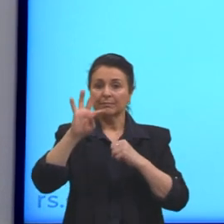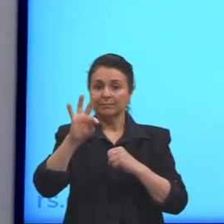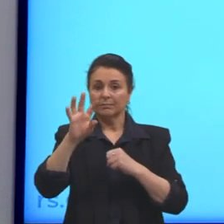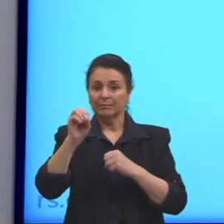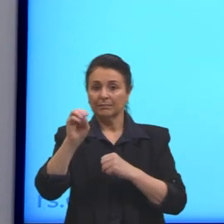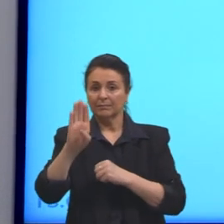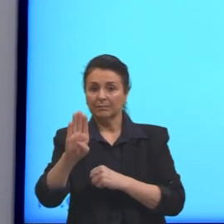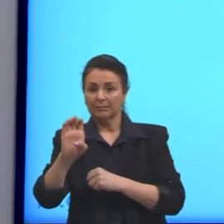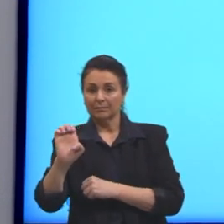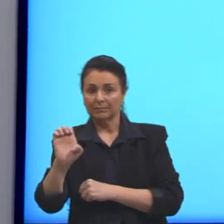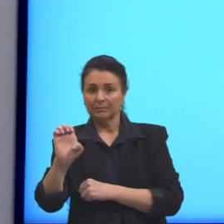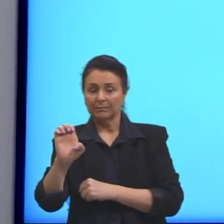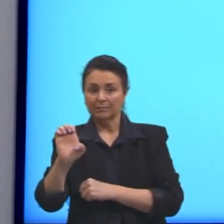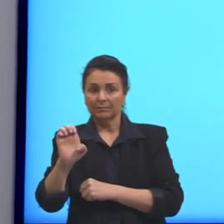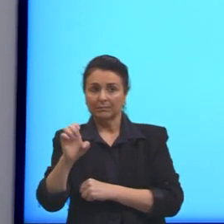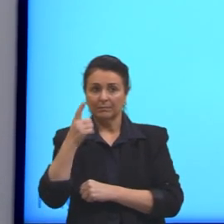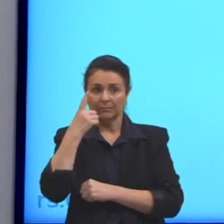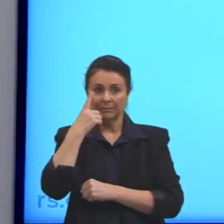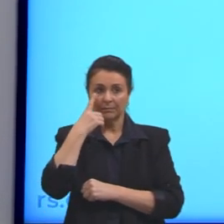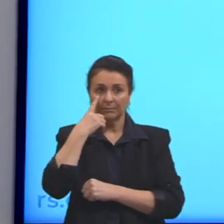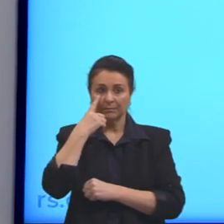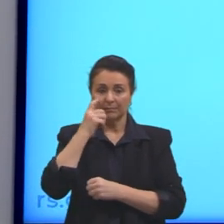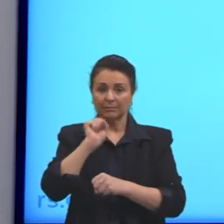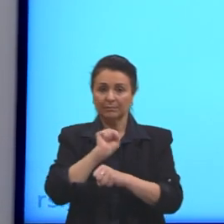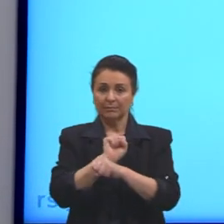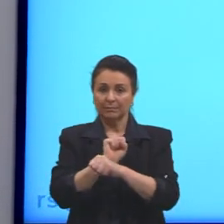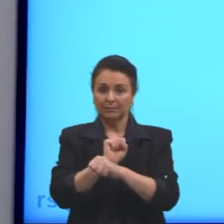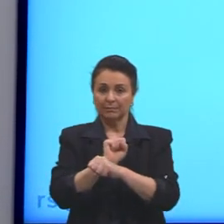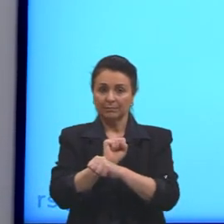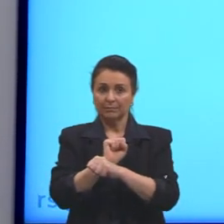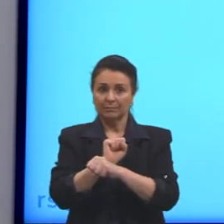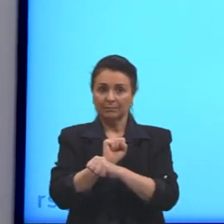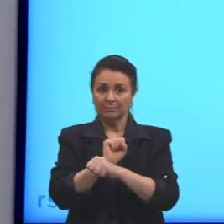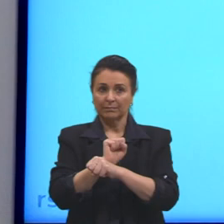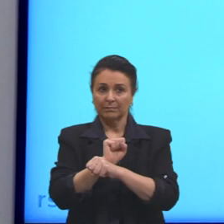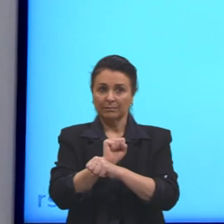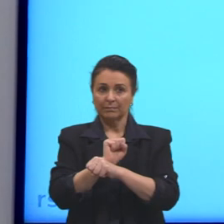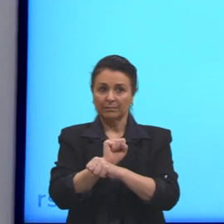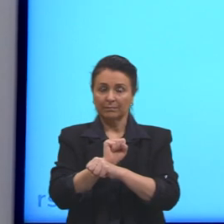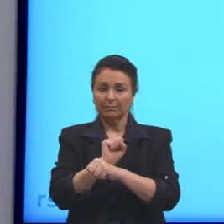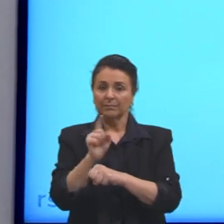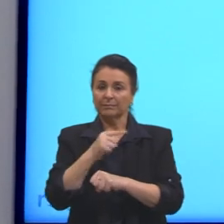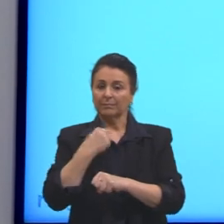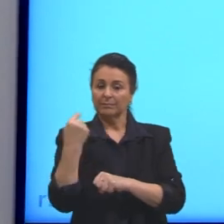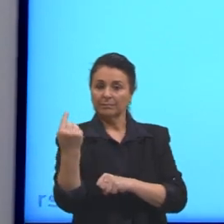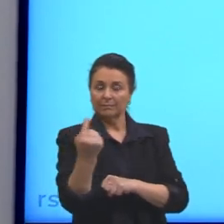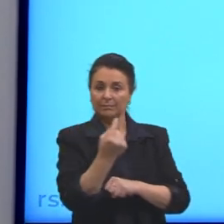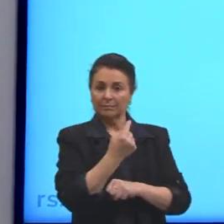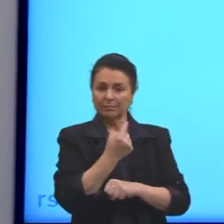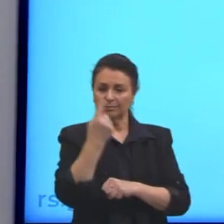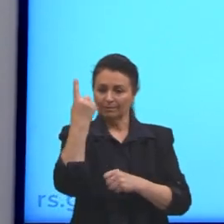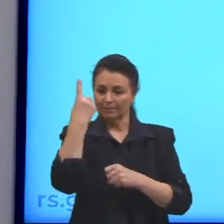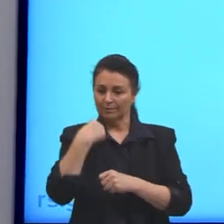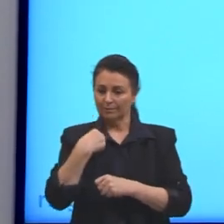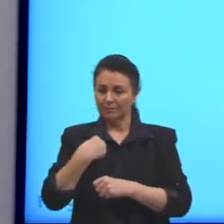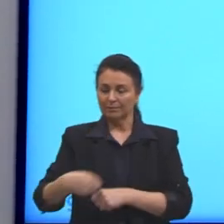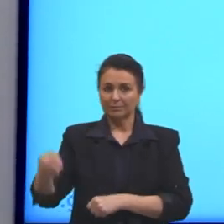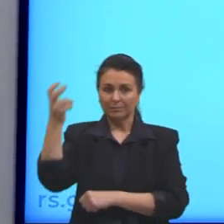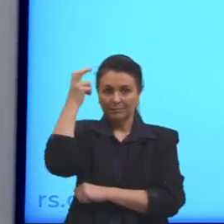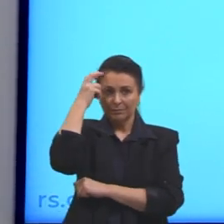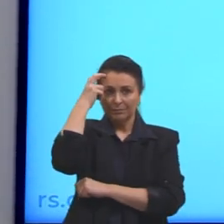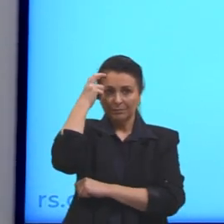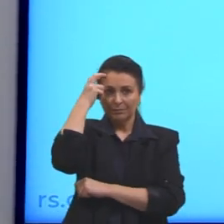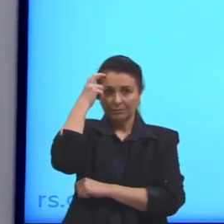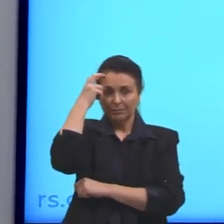seus podem ver o we are account for nós somos uma cultura